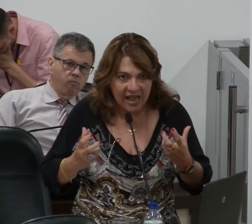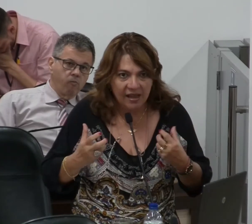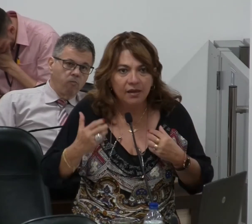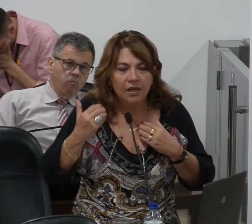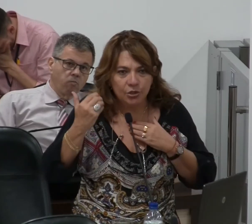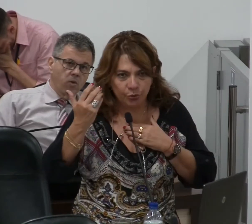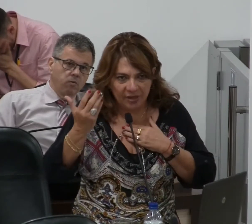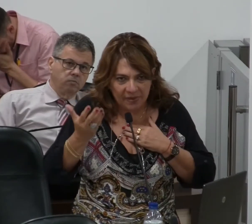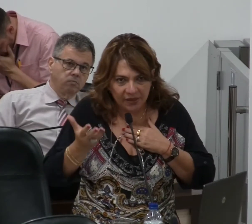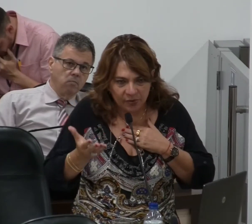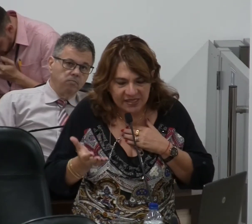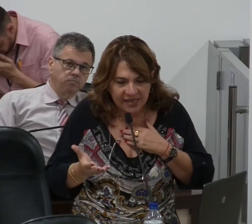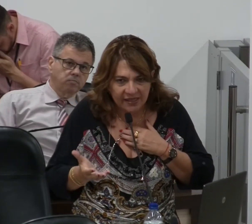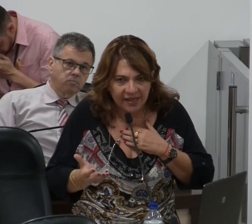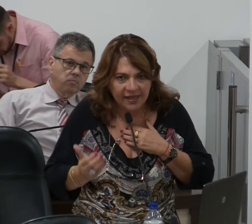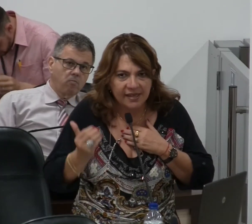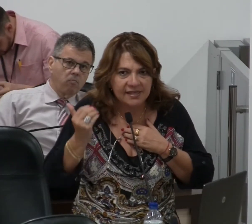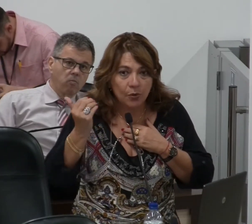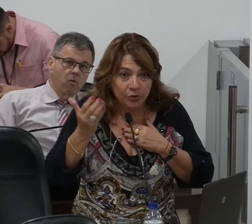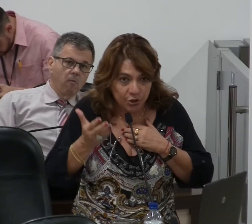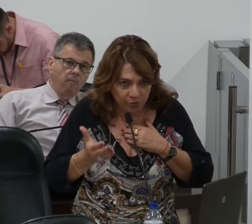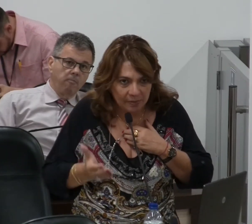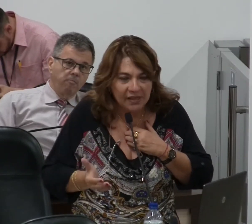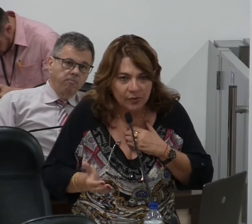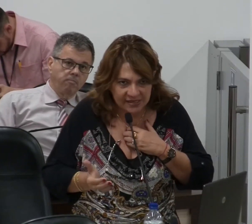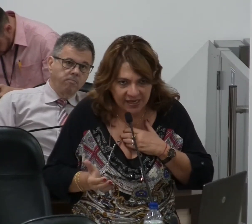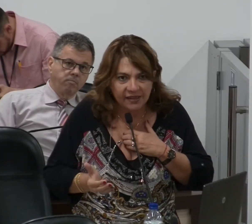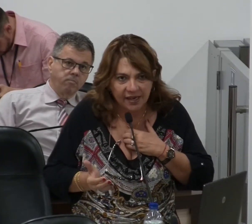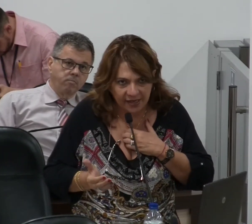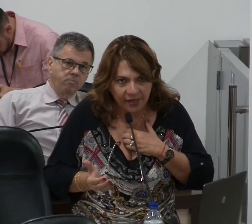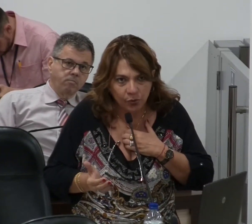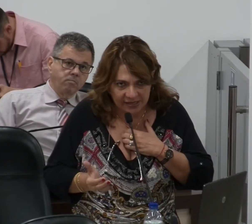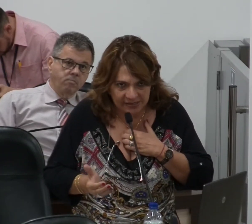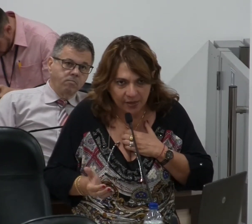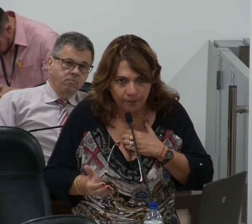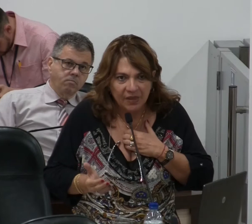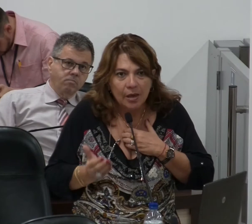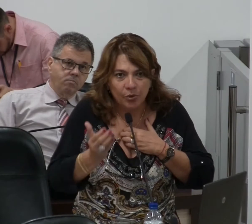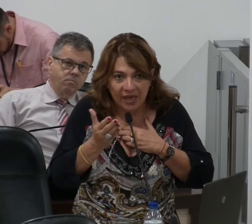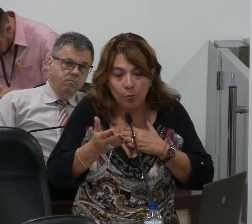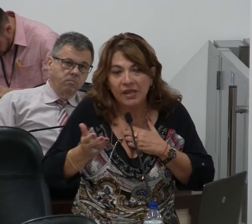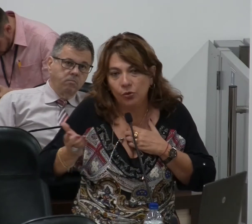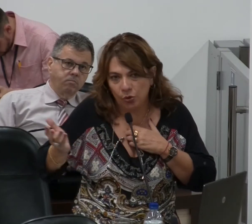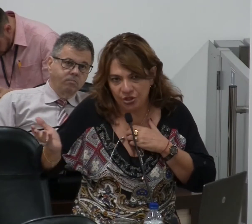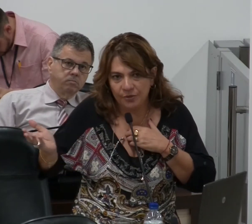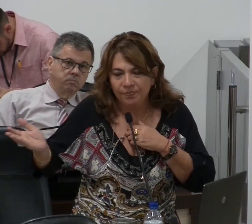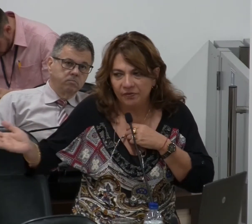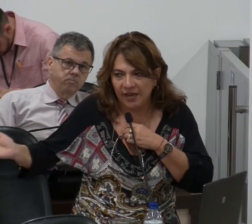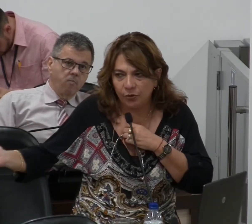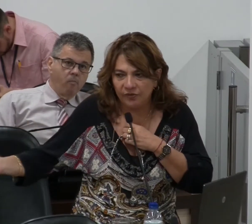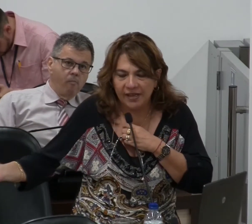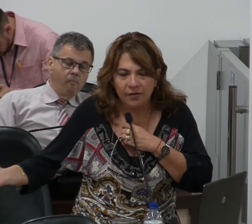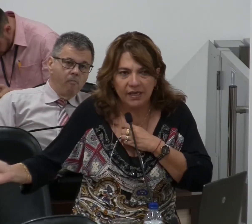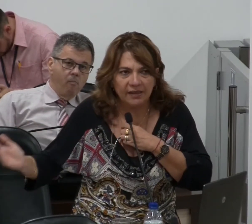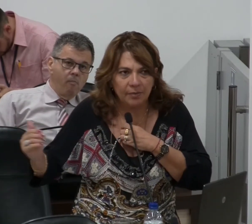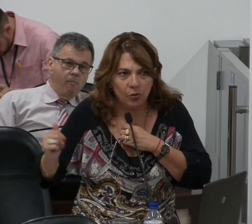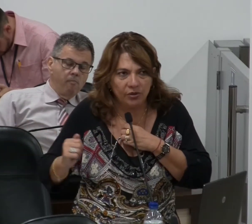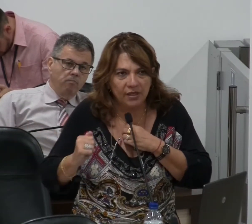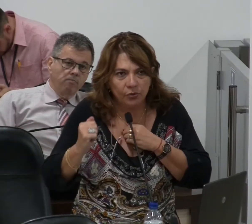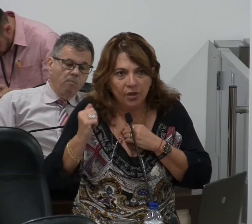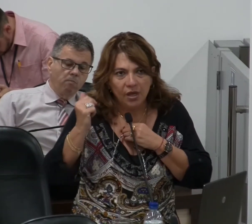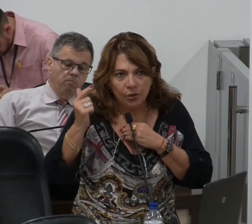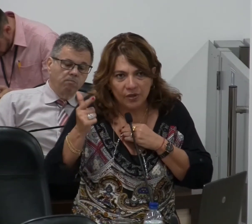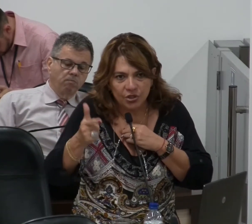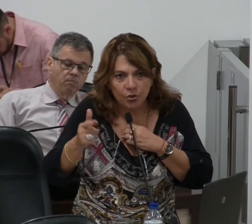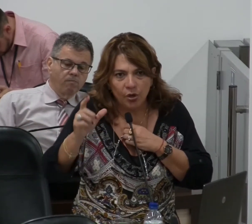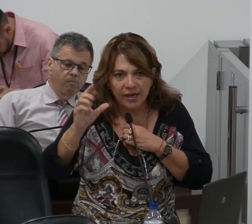pensar, juntamente com a Secretaria da Saúde, juntamente com a Secretaria da Educação. Porque realmente hoje, o vereador Vaguinho aqui está me